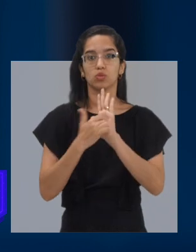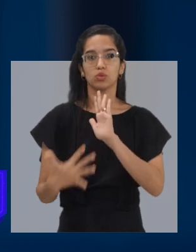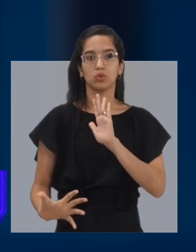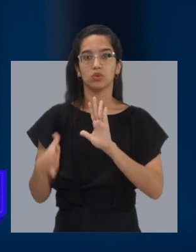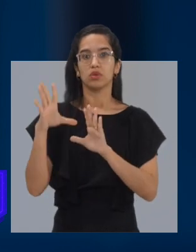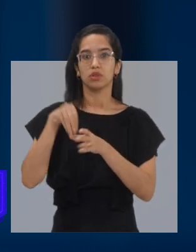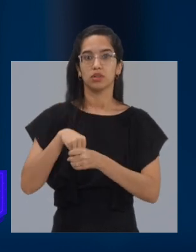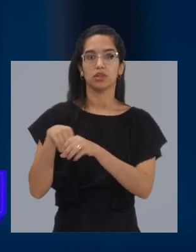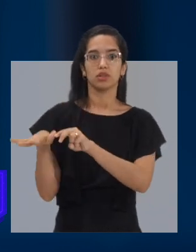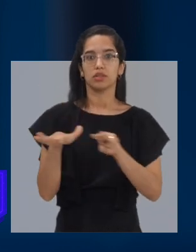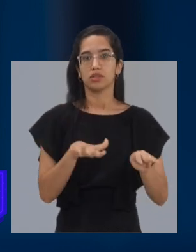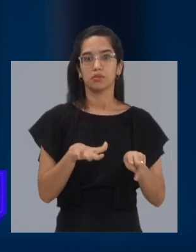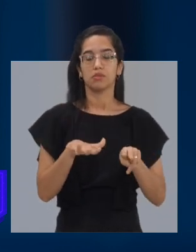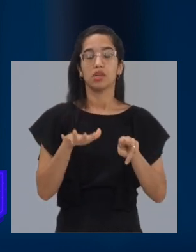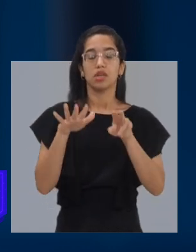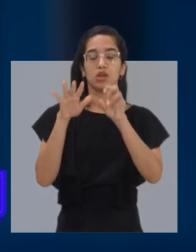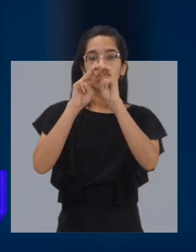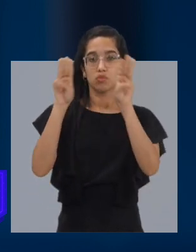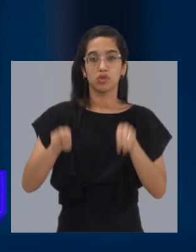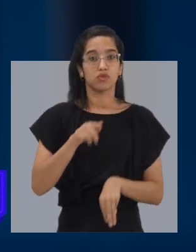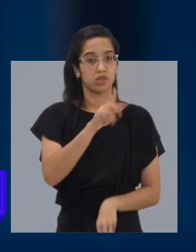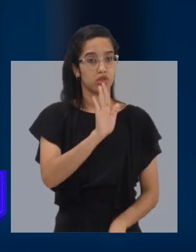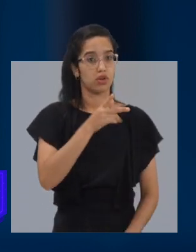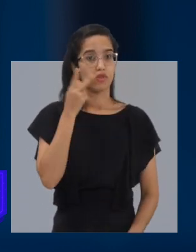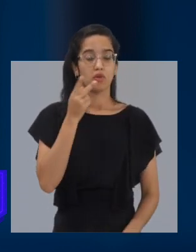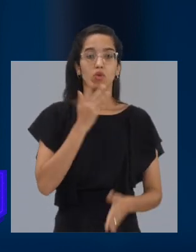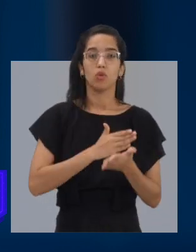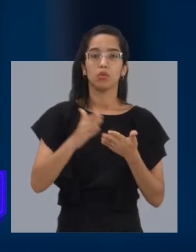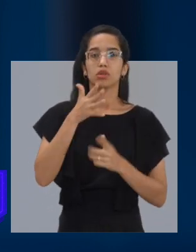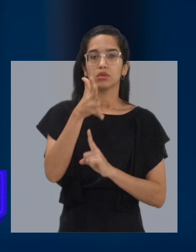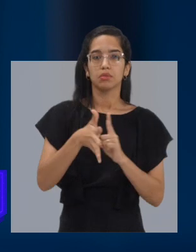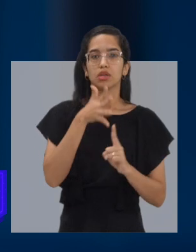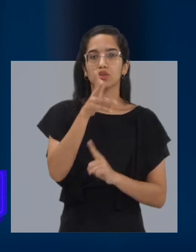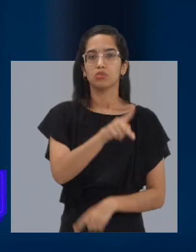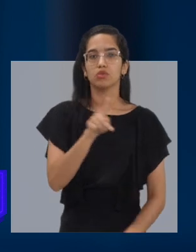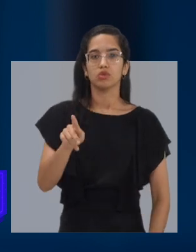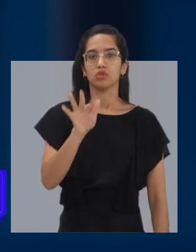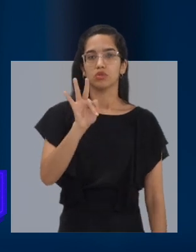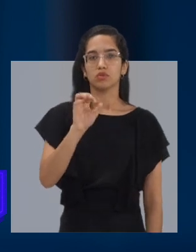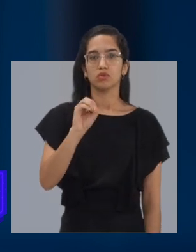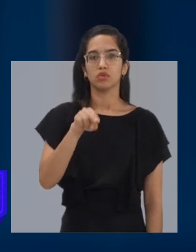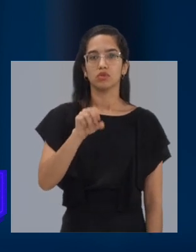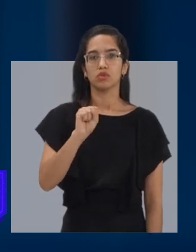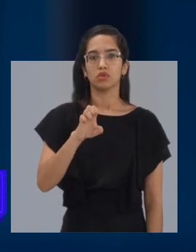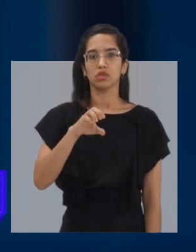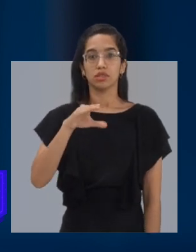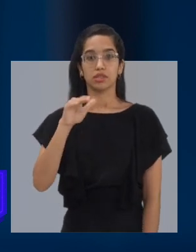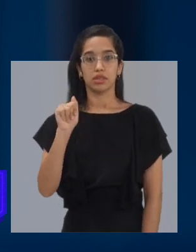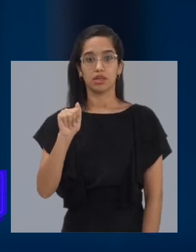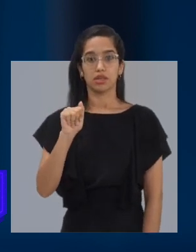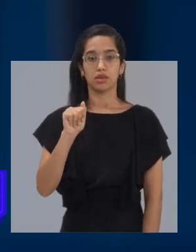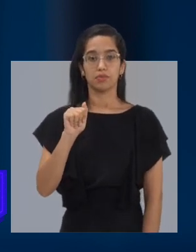Museu. Começa, como o senhor falou, com uma palestra do professor Fonseca Neto, em que ele vai